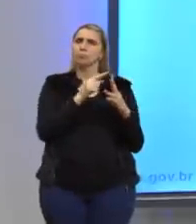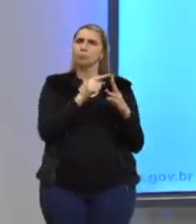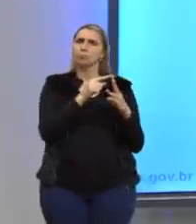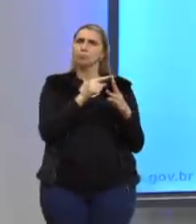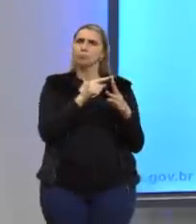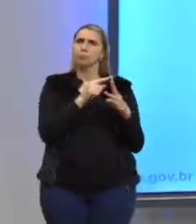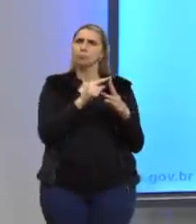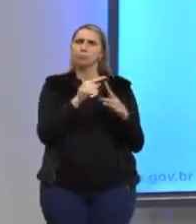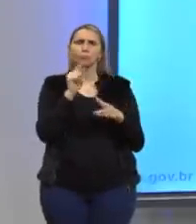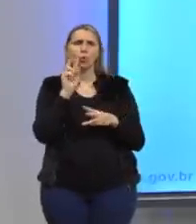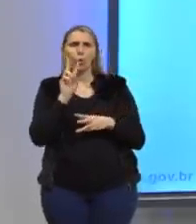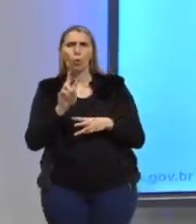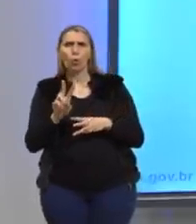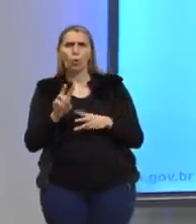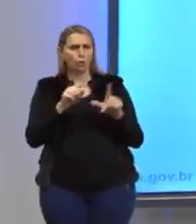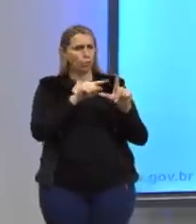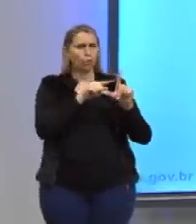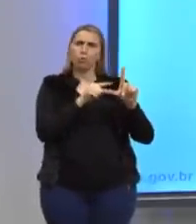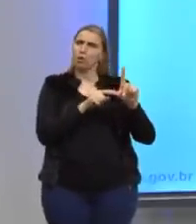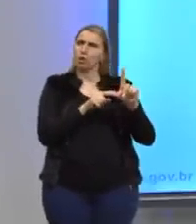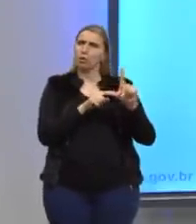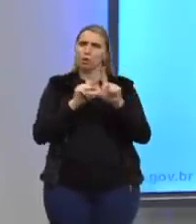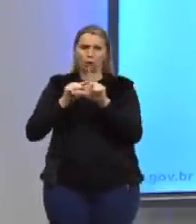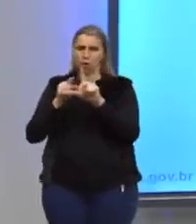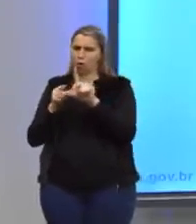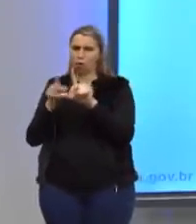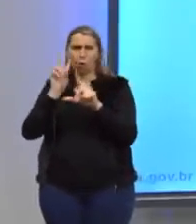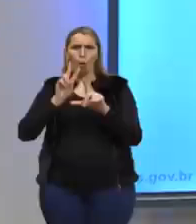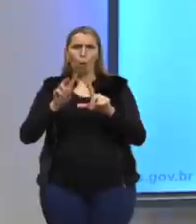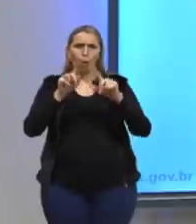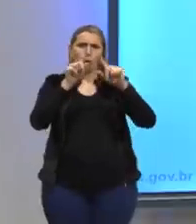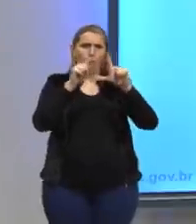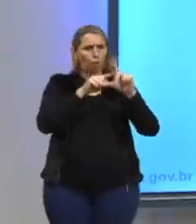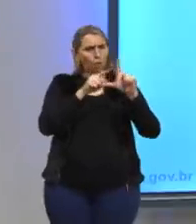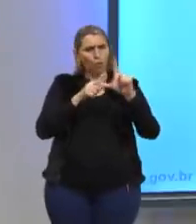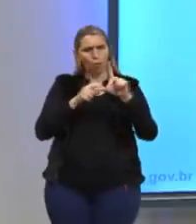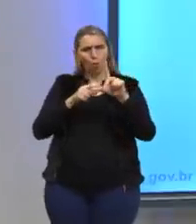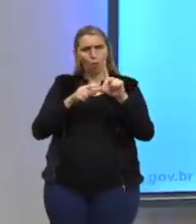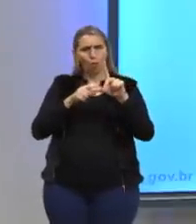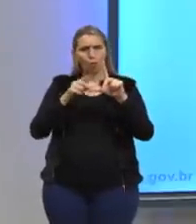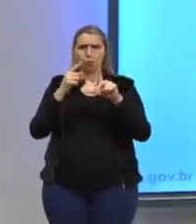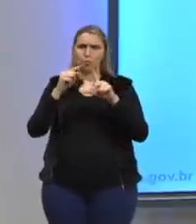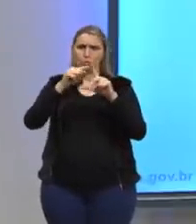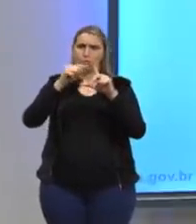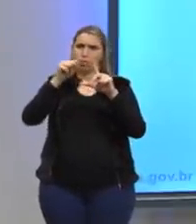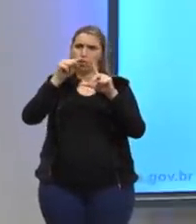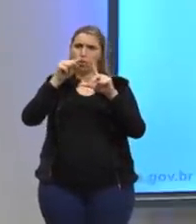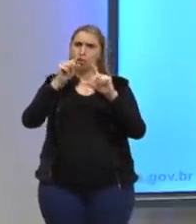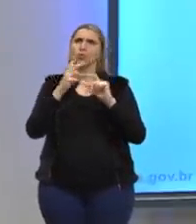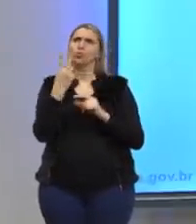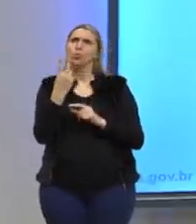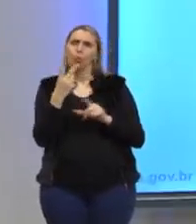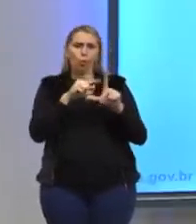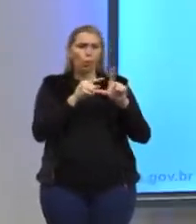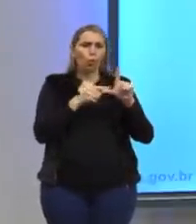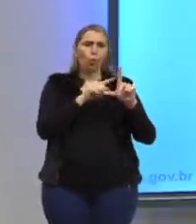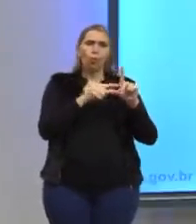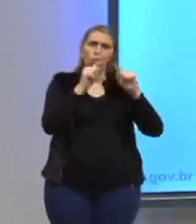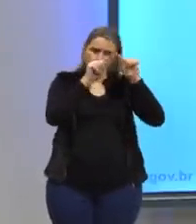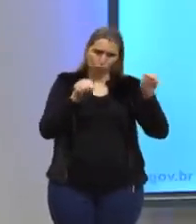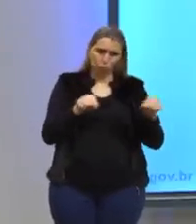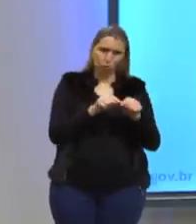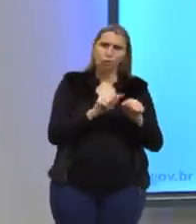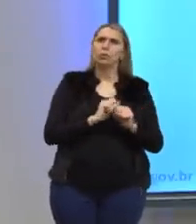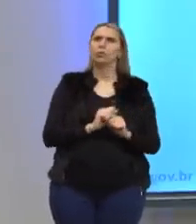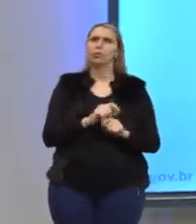a gente leva em consideração os ângulos. Então, eu olho para dois ângulos do triângulo, por exemplo, e eu já sei se esses dois